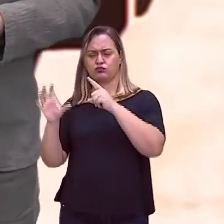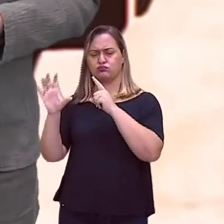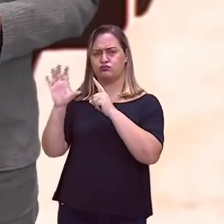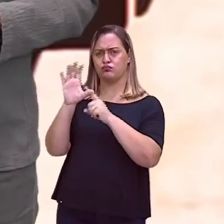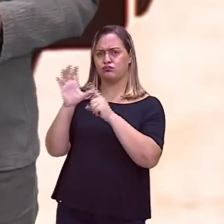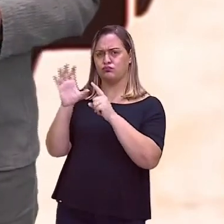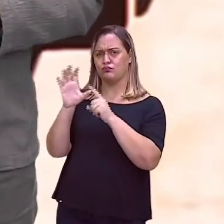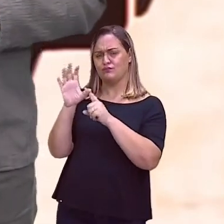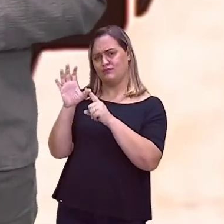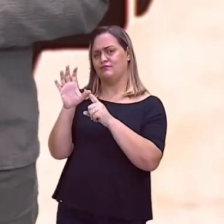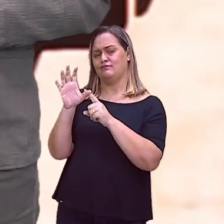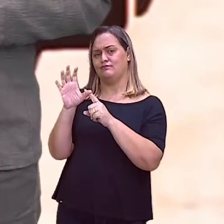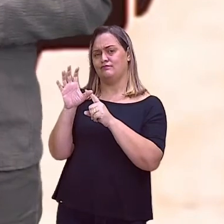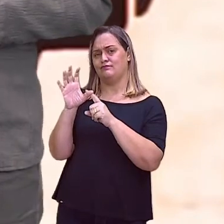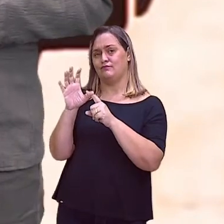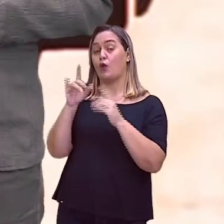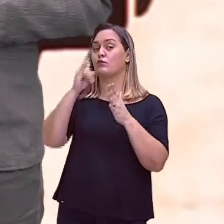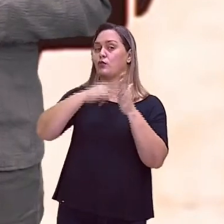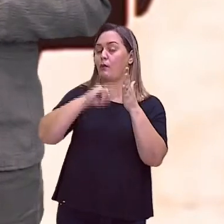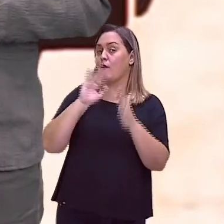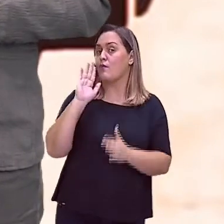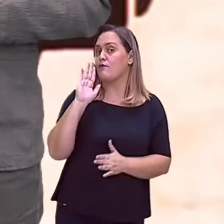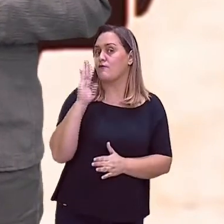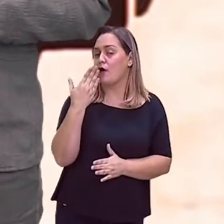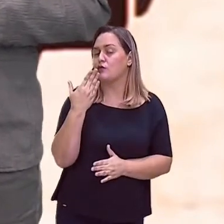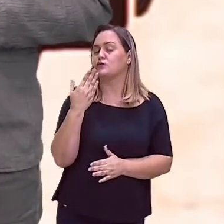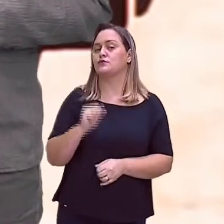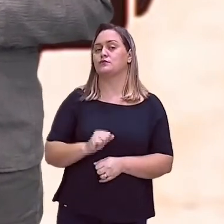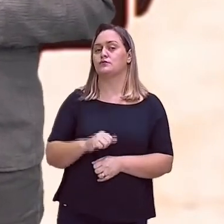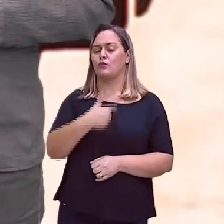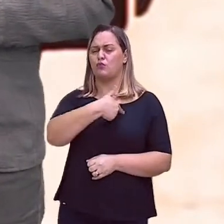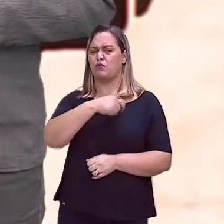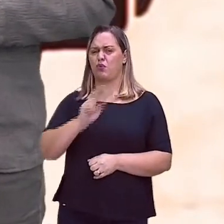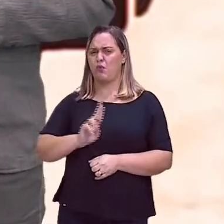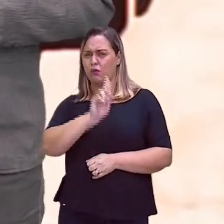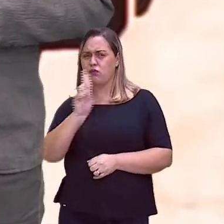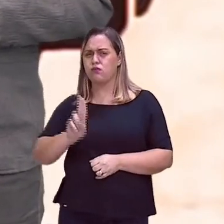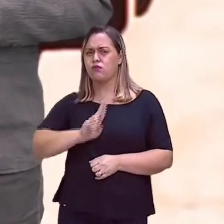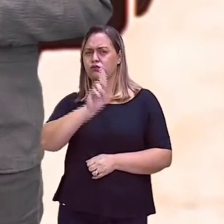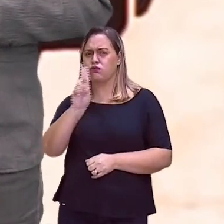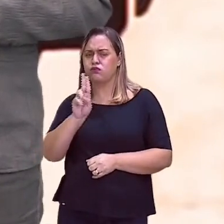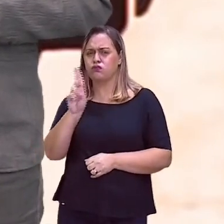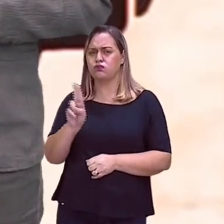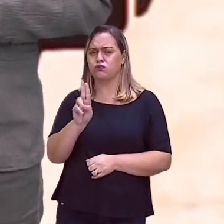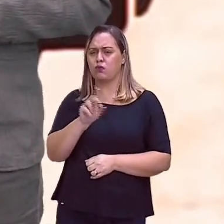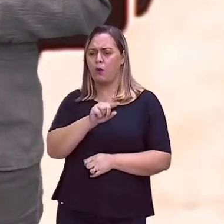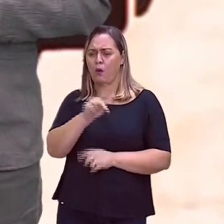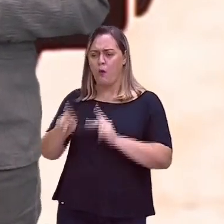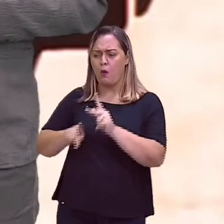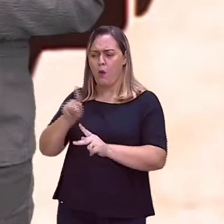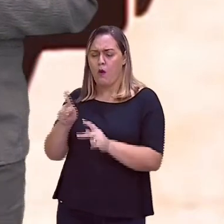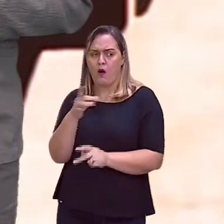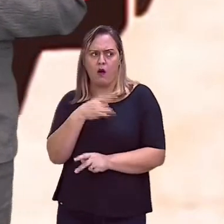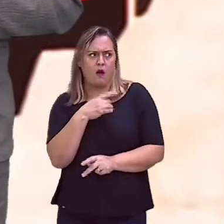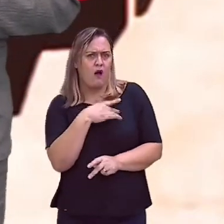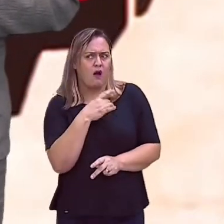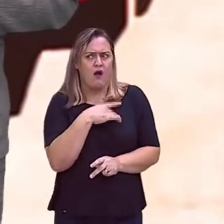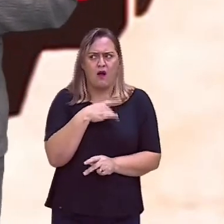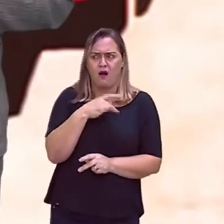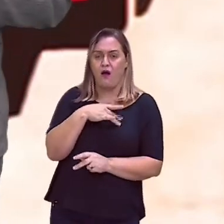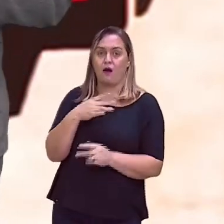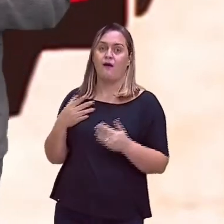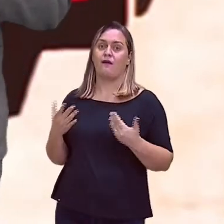país. Esse documento falso acabou sendo explorado pelo governo para criar um clima de pânico no país. Em